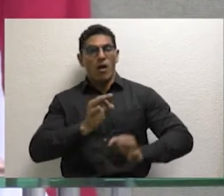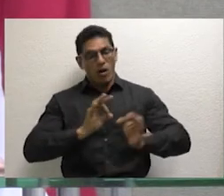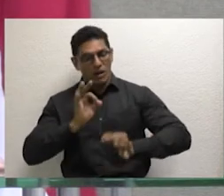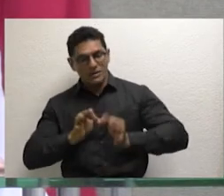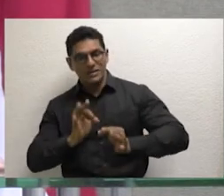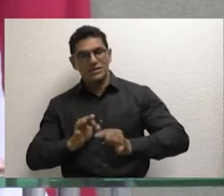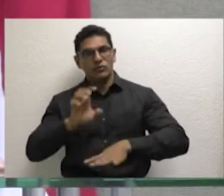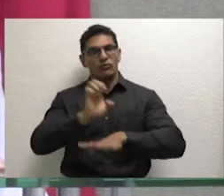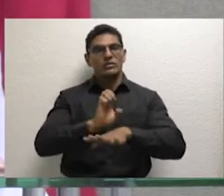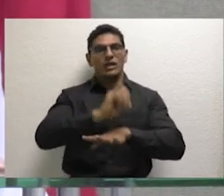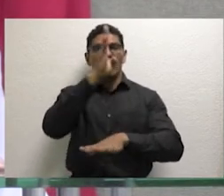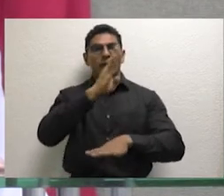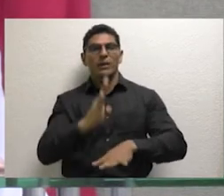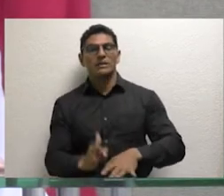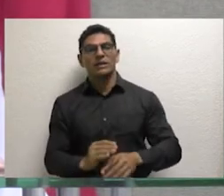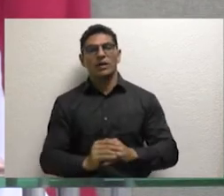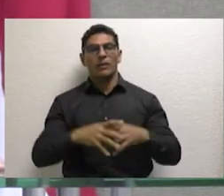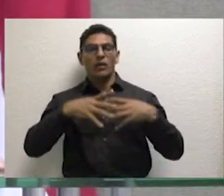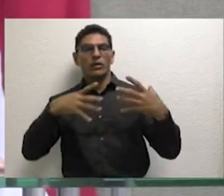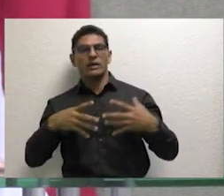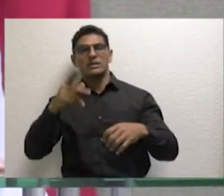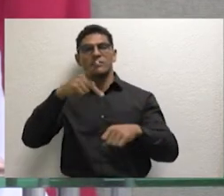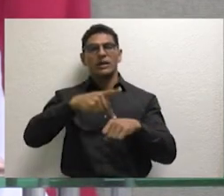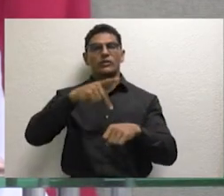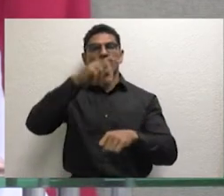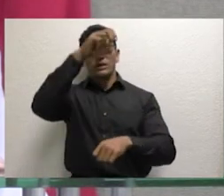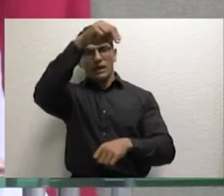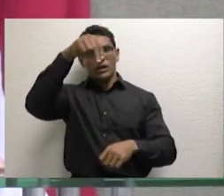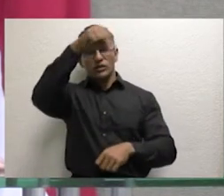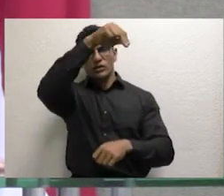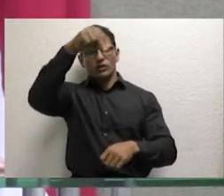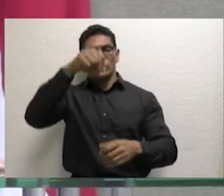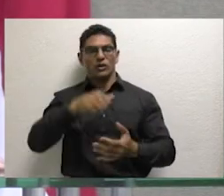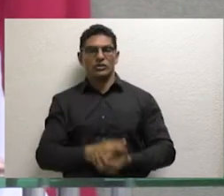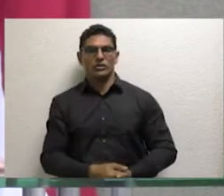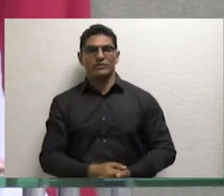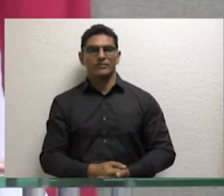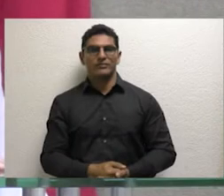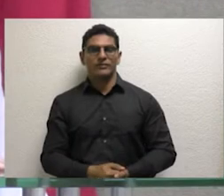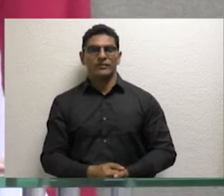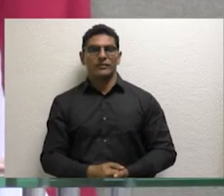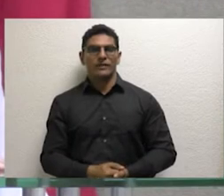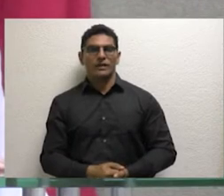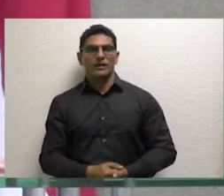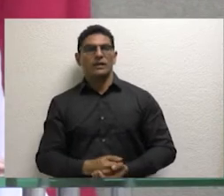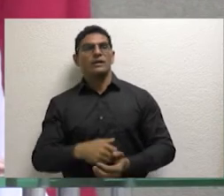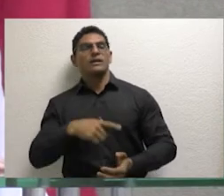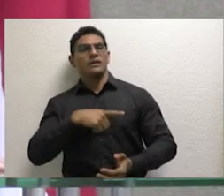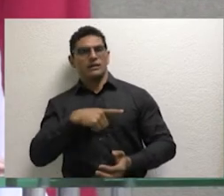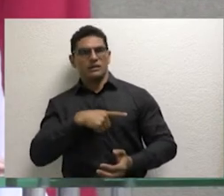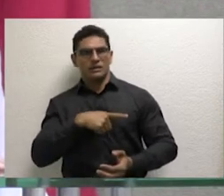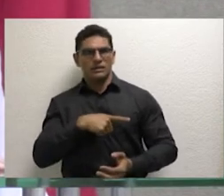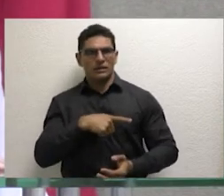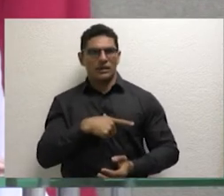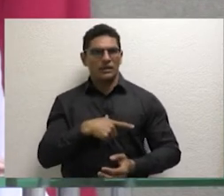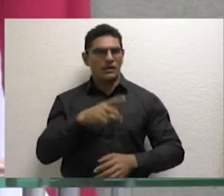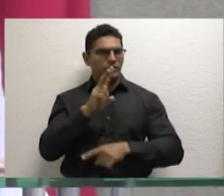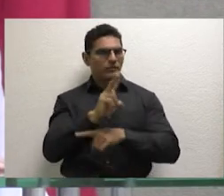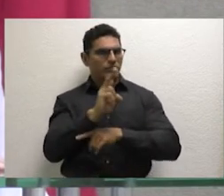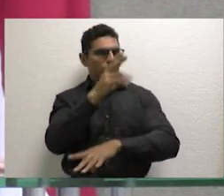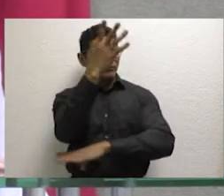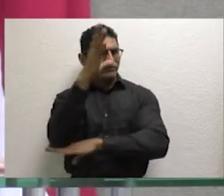dessa região e trouxe para cá um efeito colateral que foi a preservação da floresta